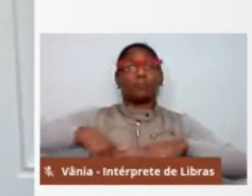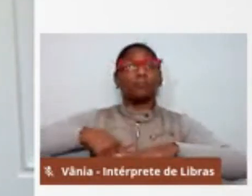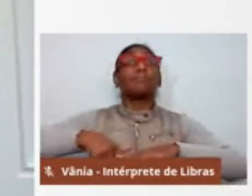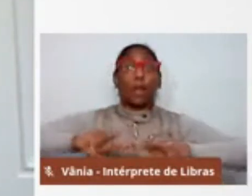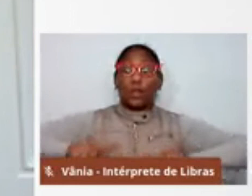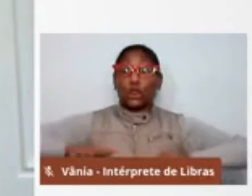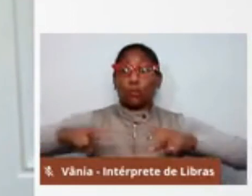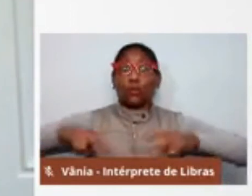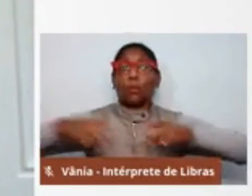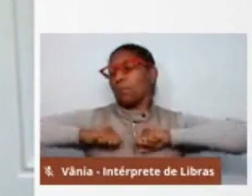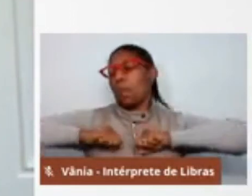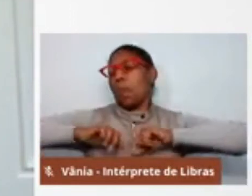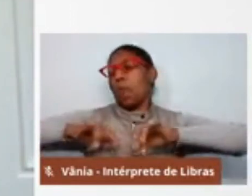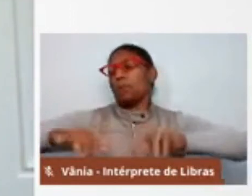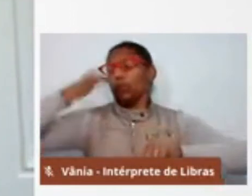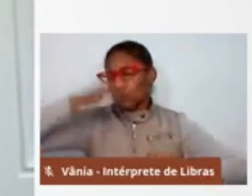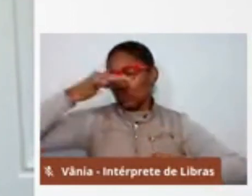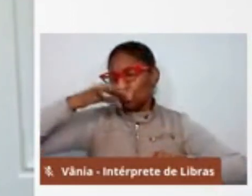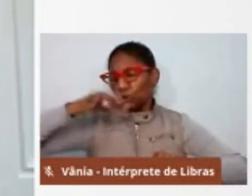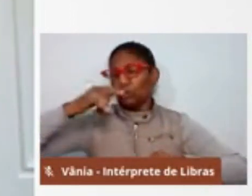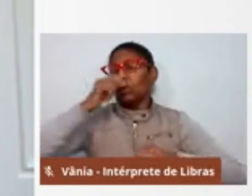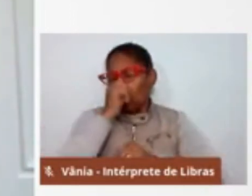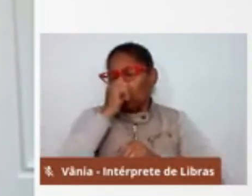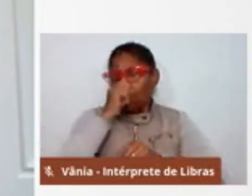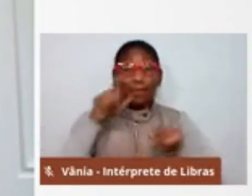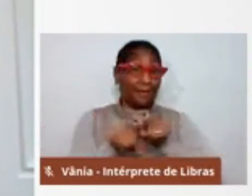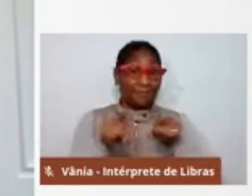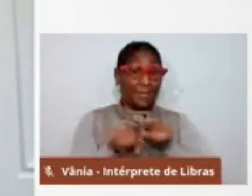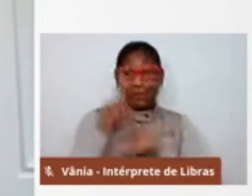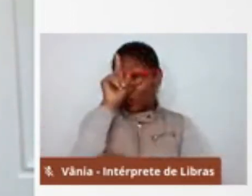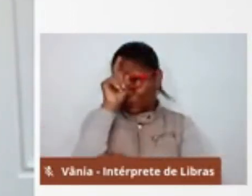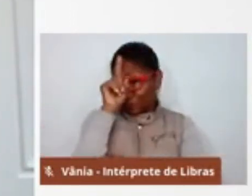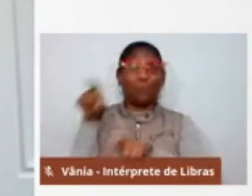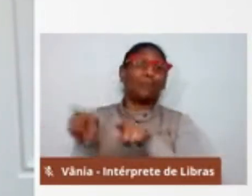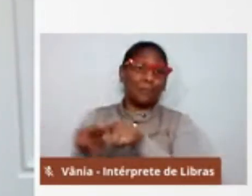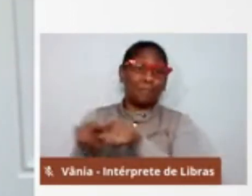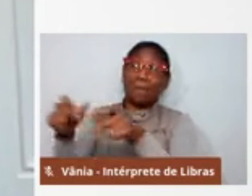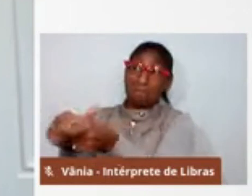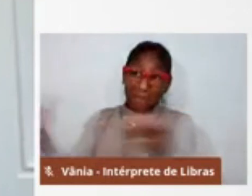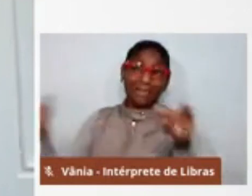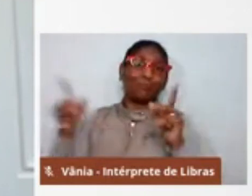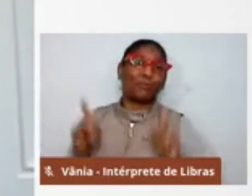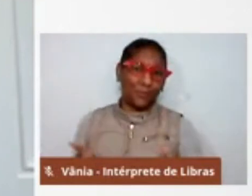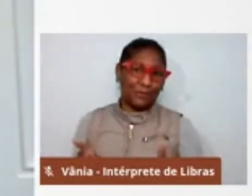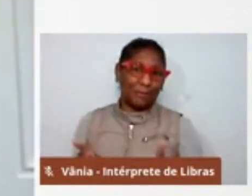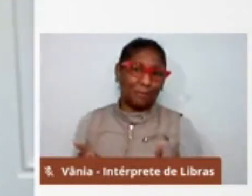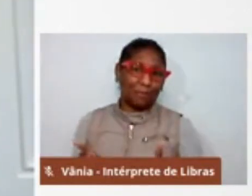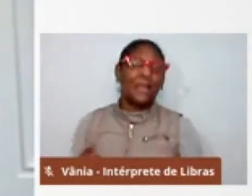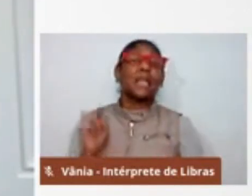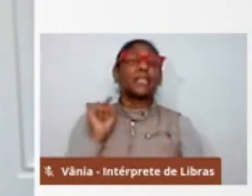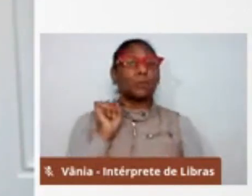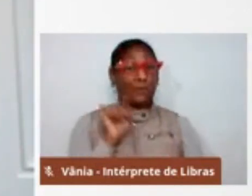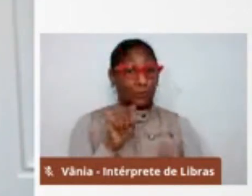estariam demandando atendimento hospitalar nos mesmos hospitais que atendem coronavírus. Então está muito claro para